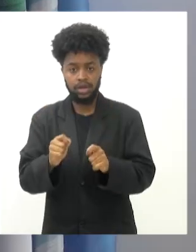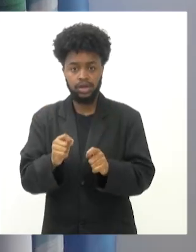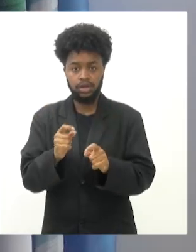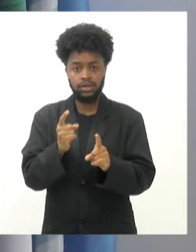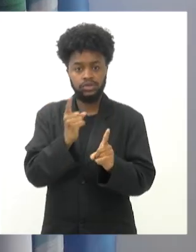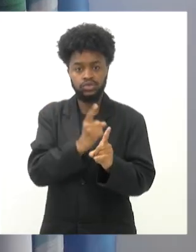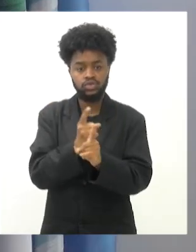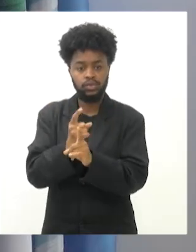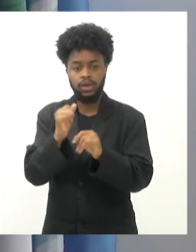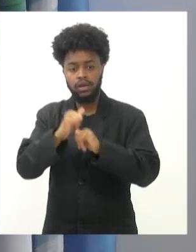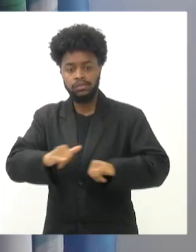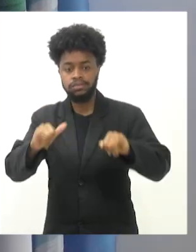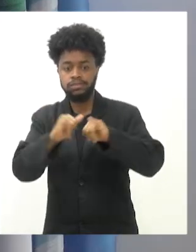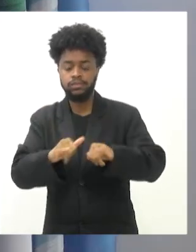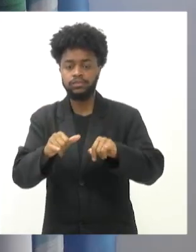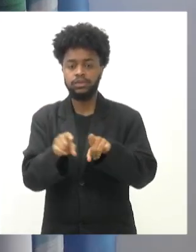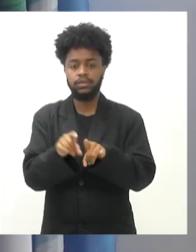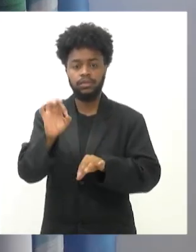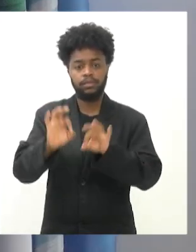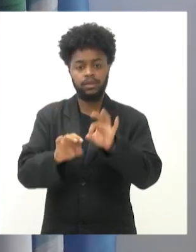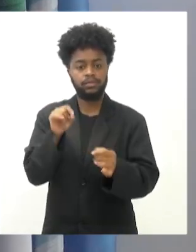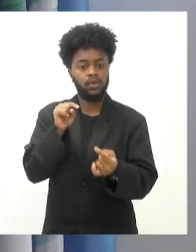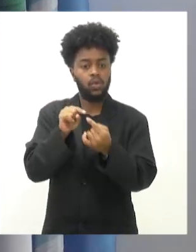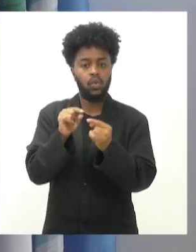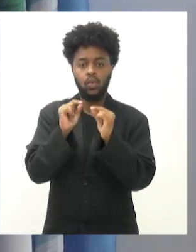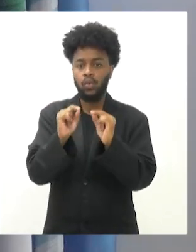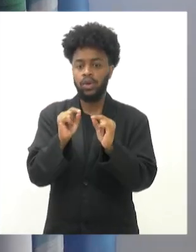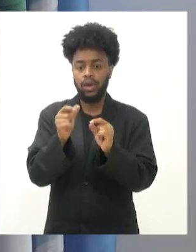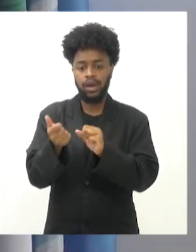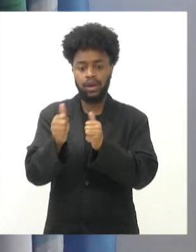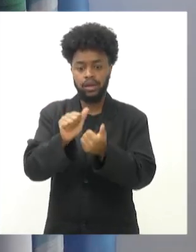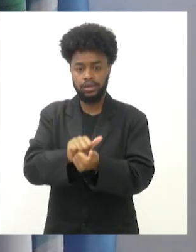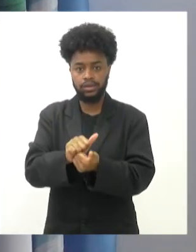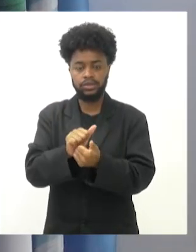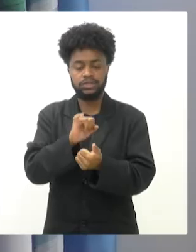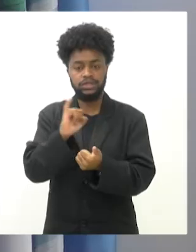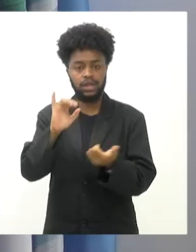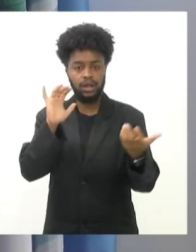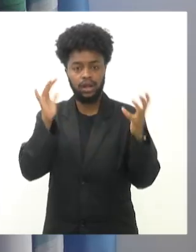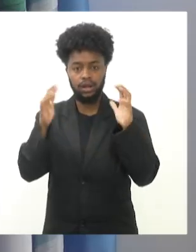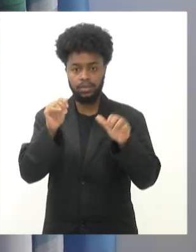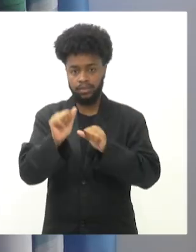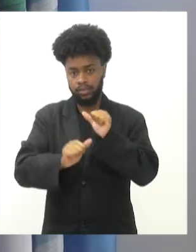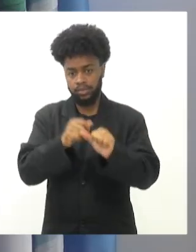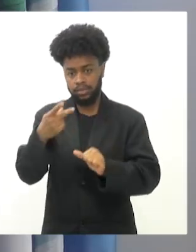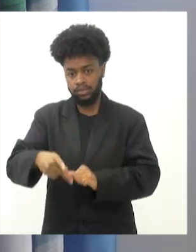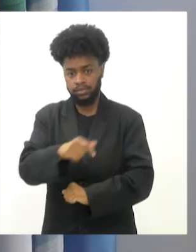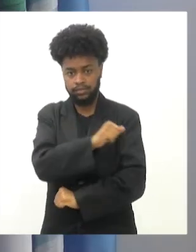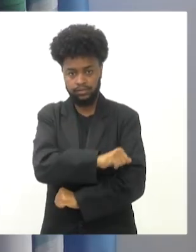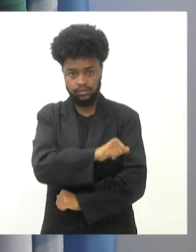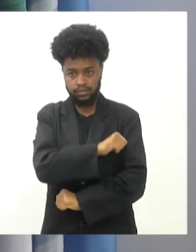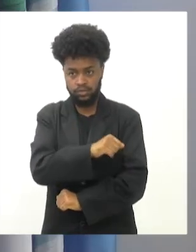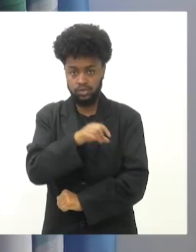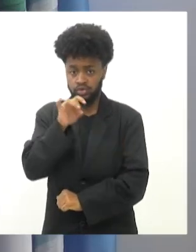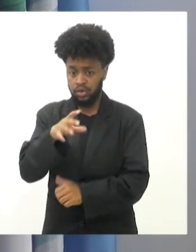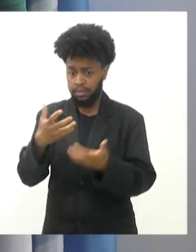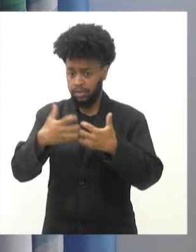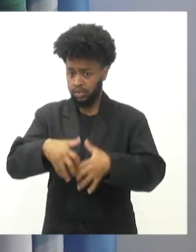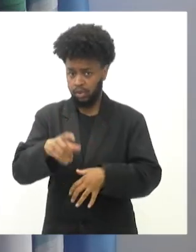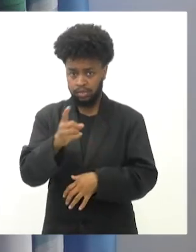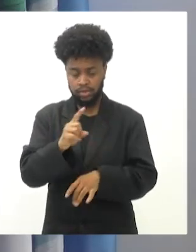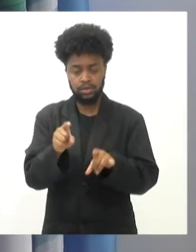emissão de alertas, gestão de risco, planejamento voltado à adaptação das mudanças climáticas no estado do Rio de Janeiro, e não me refiro somente a